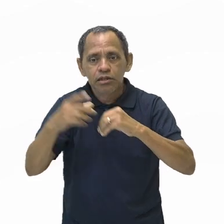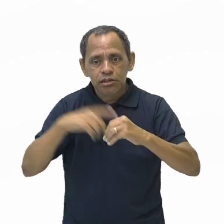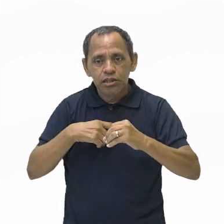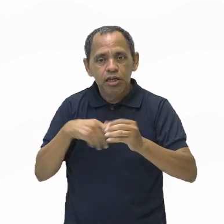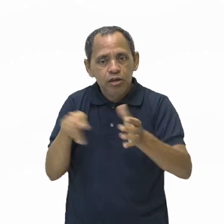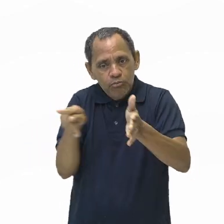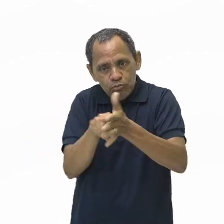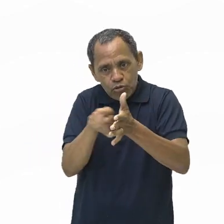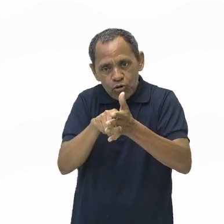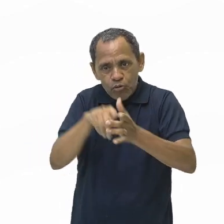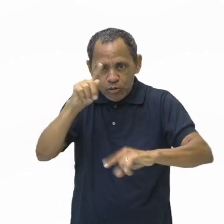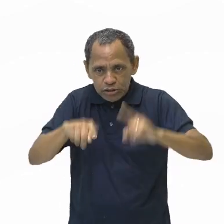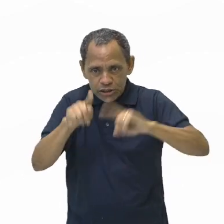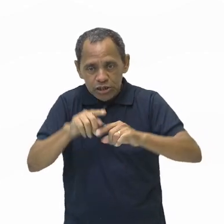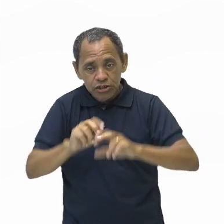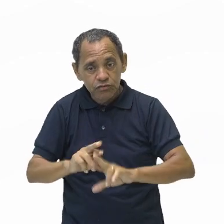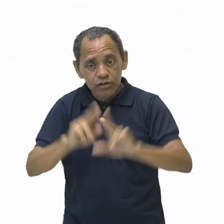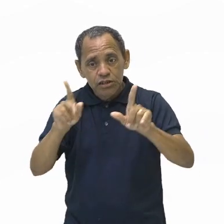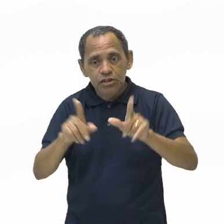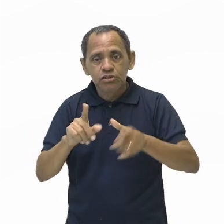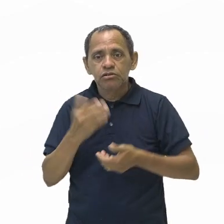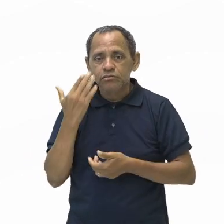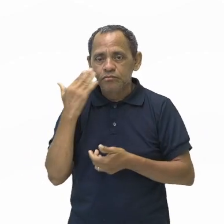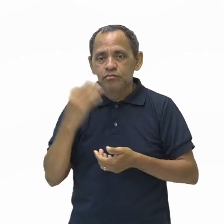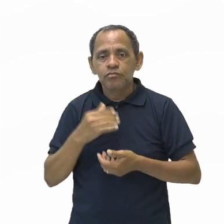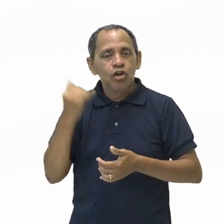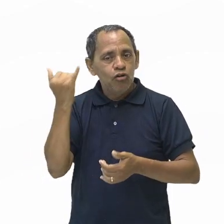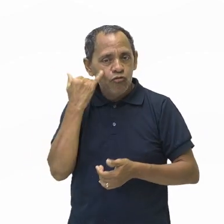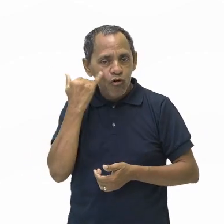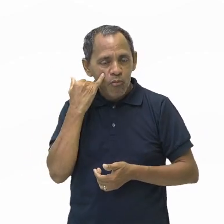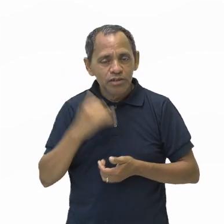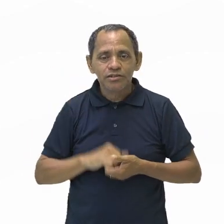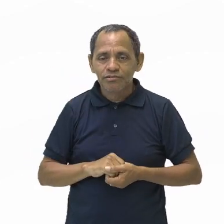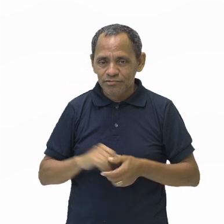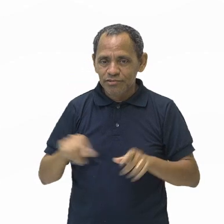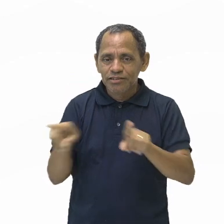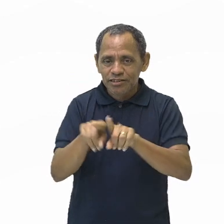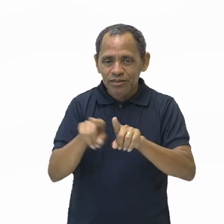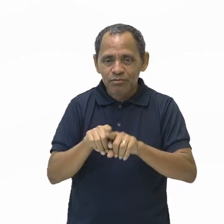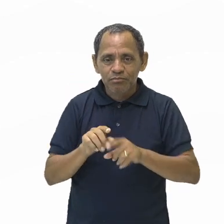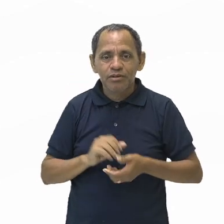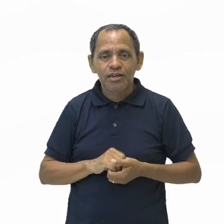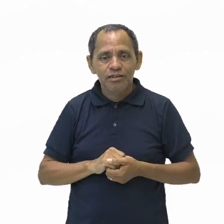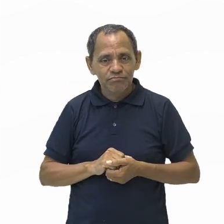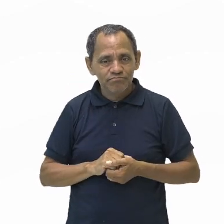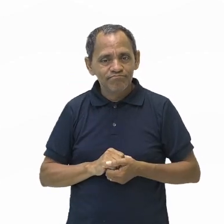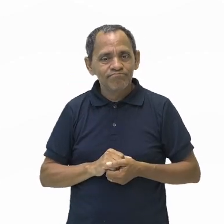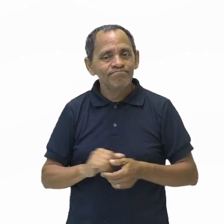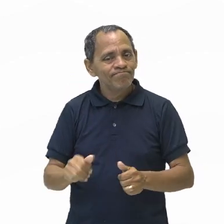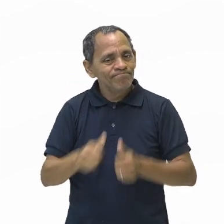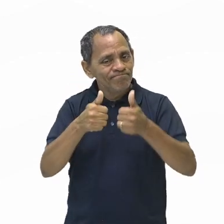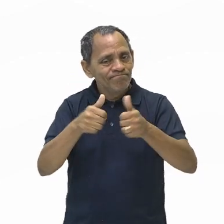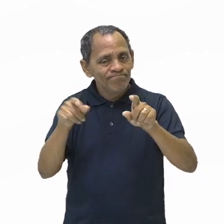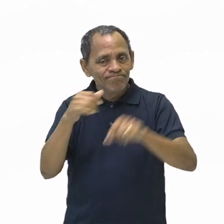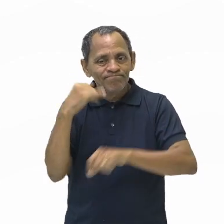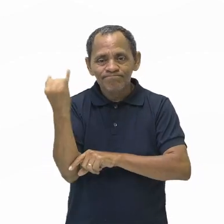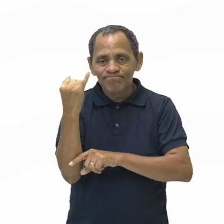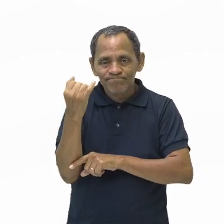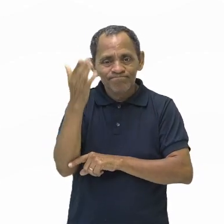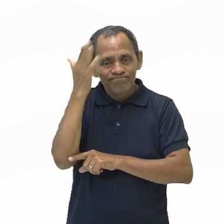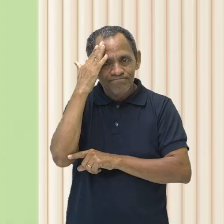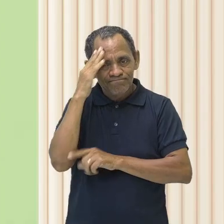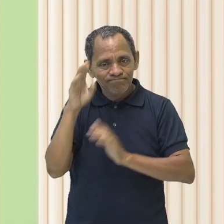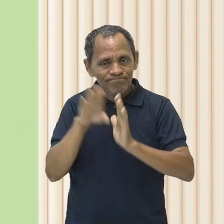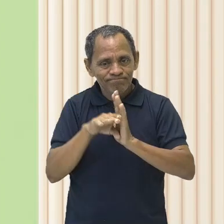Então, novamente, carimba que essa informação é top. É muito importante você entender esses